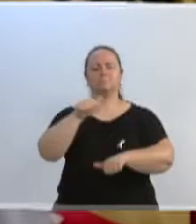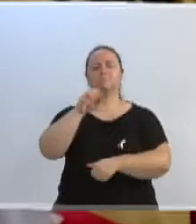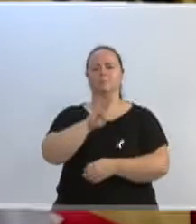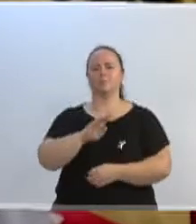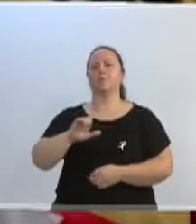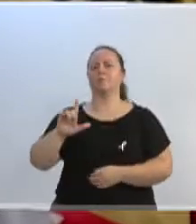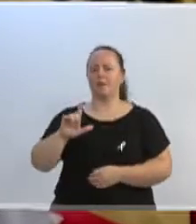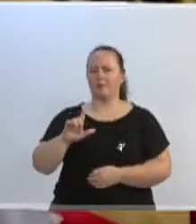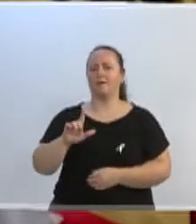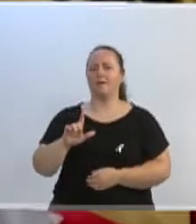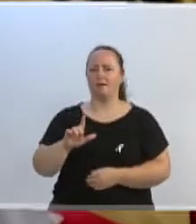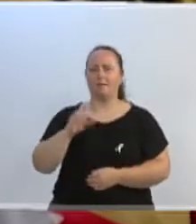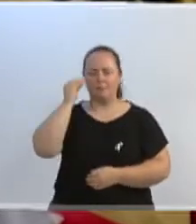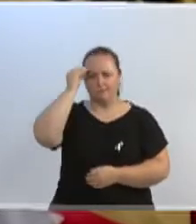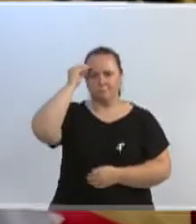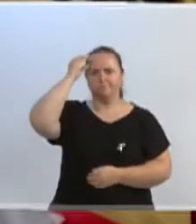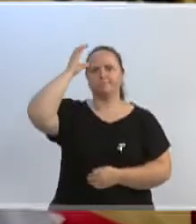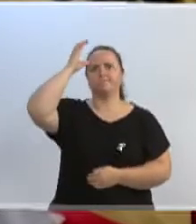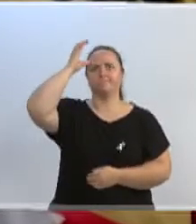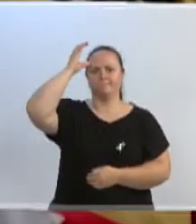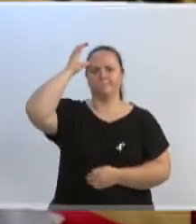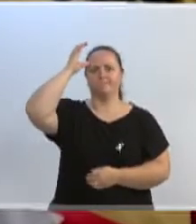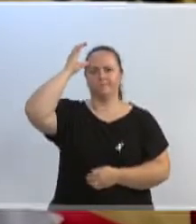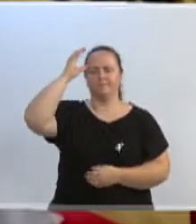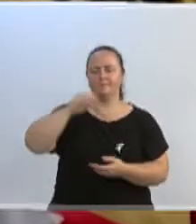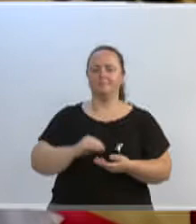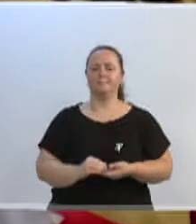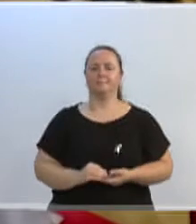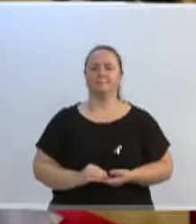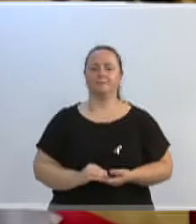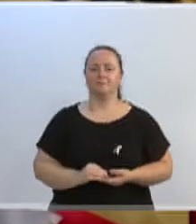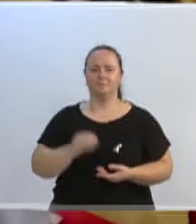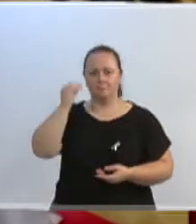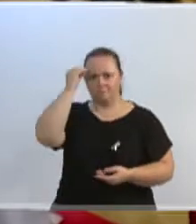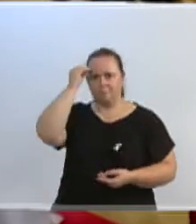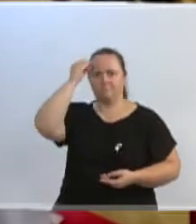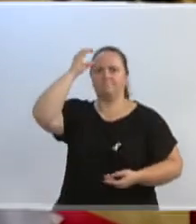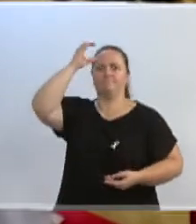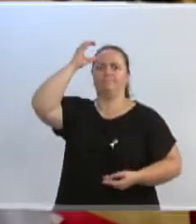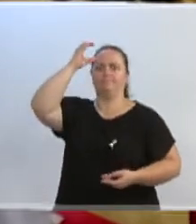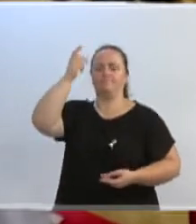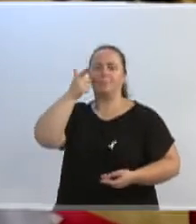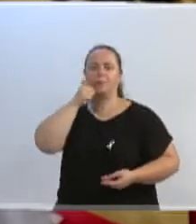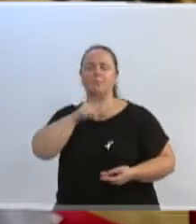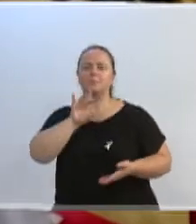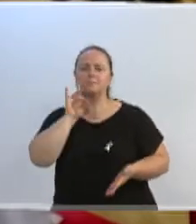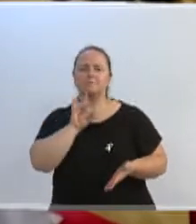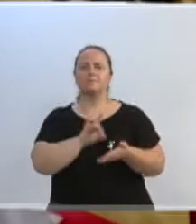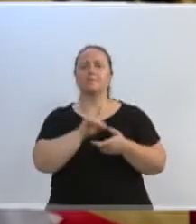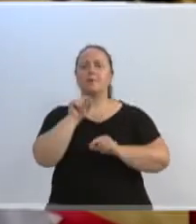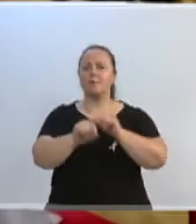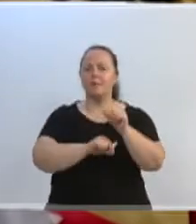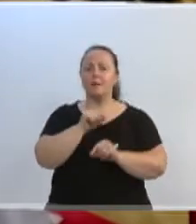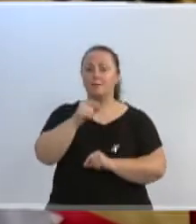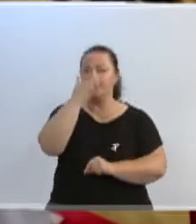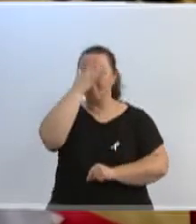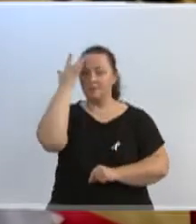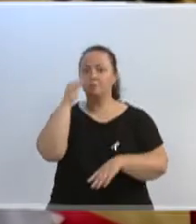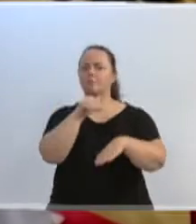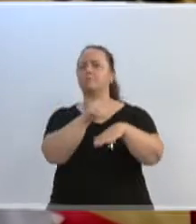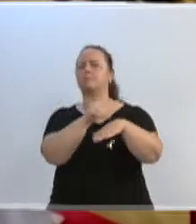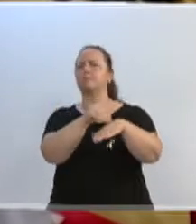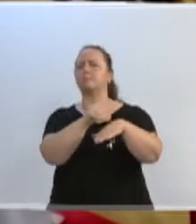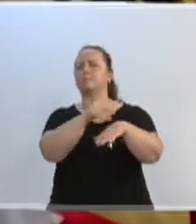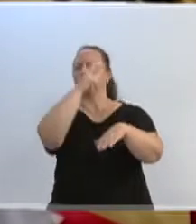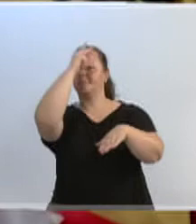com conhecimento. E esse conhecimento vai fazer com que estas pessoas comecem a cobrar do executivo e comecem